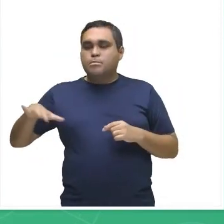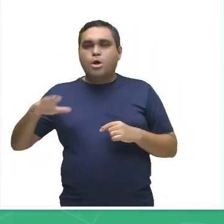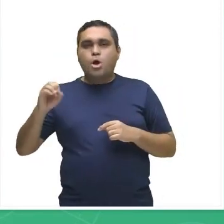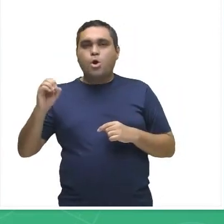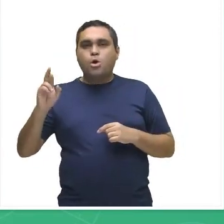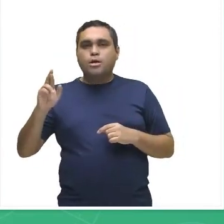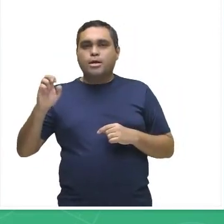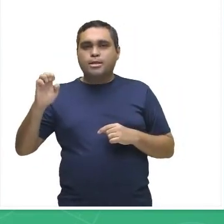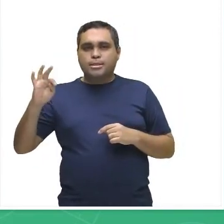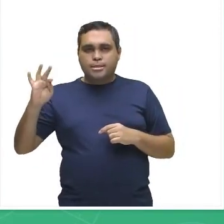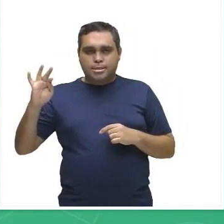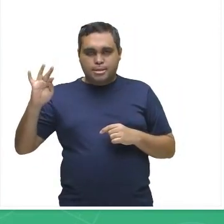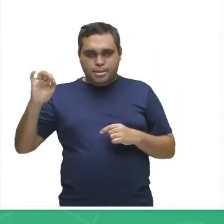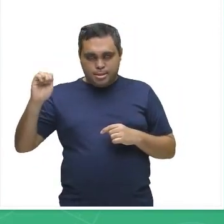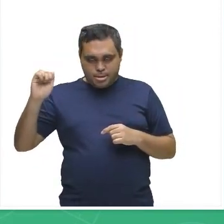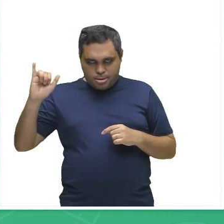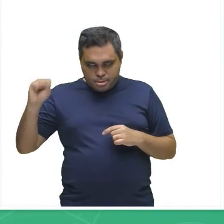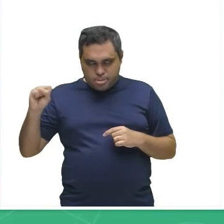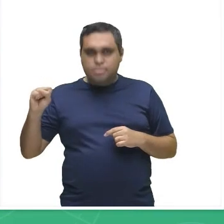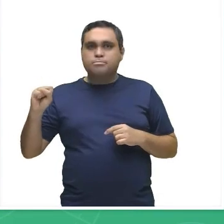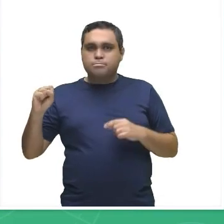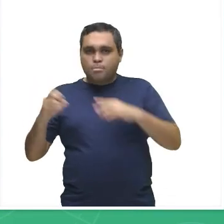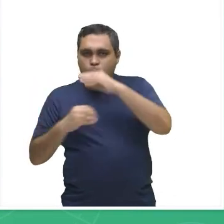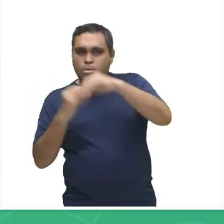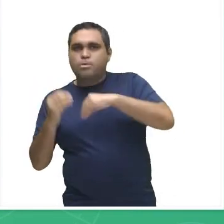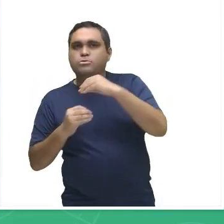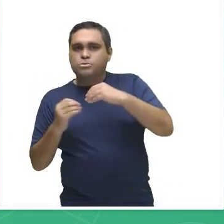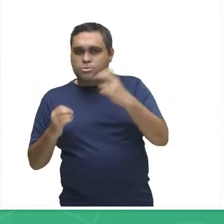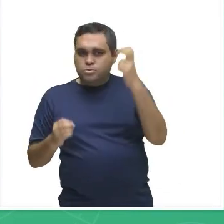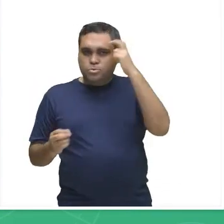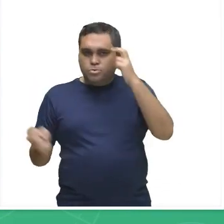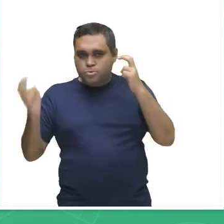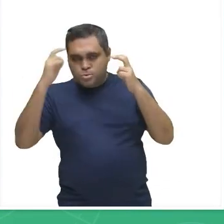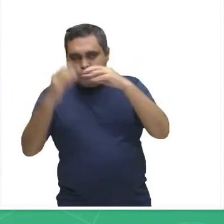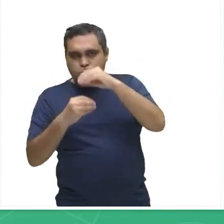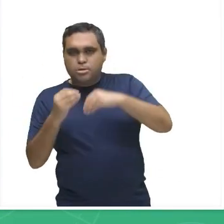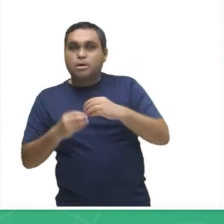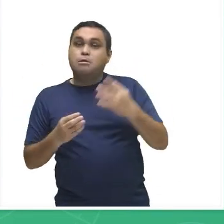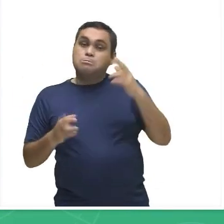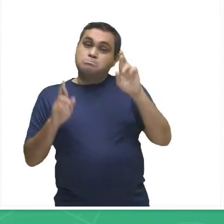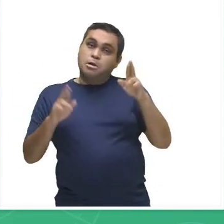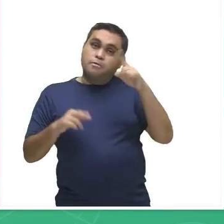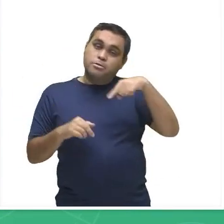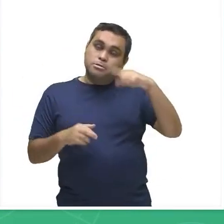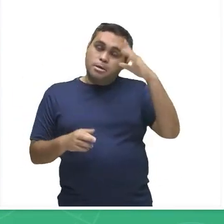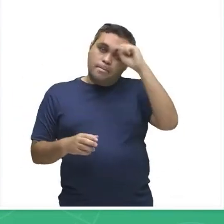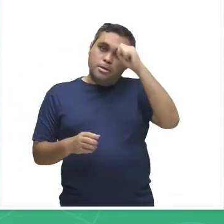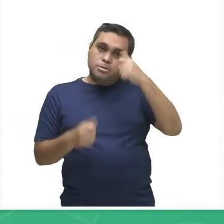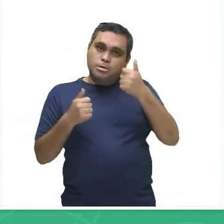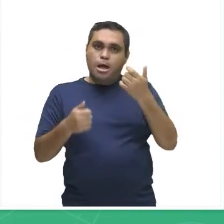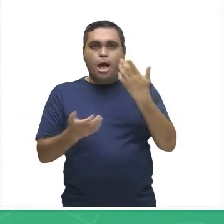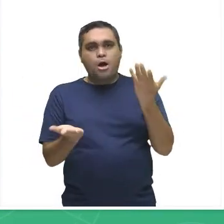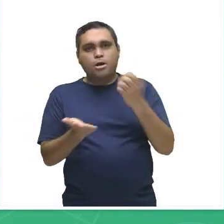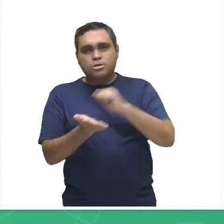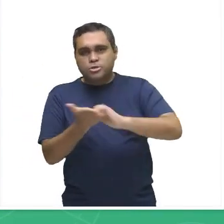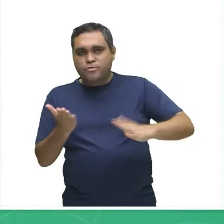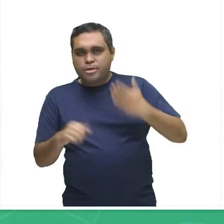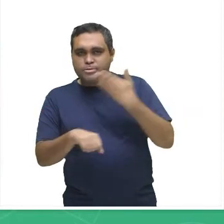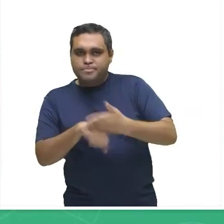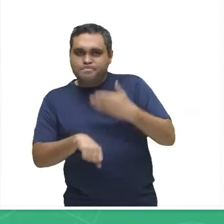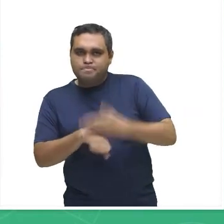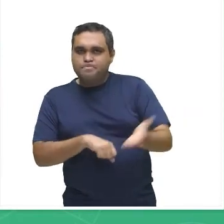Então, espero que vocês tenham aprendido bastante na nossa aula de hoje. Vamos colocar esse conhecimento em prática na nossa DLI. Vamos